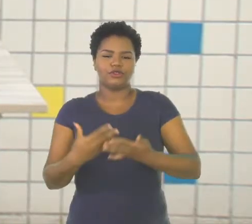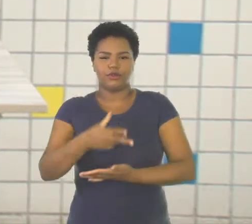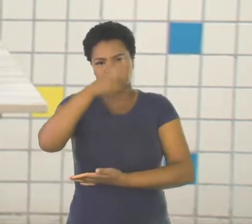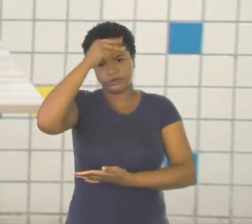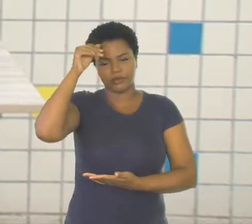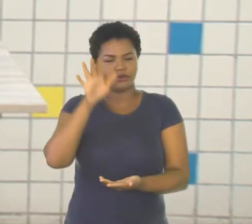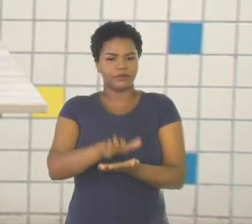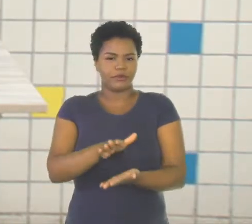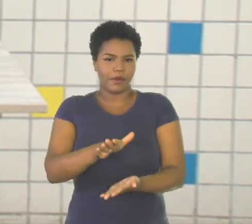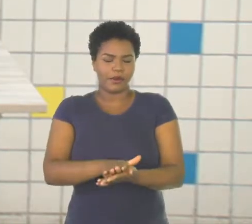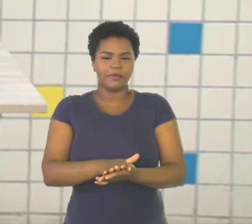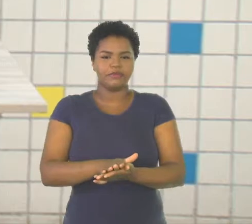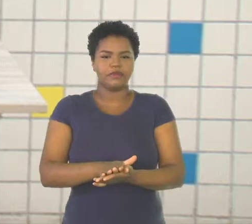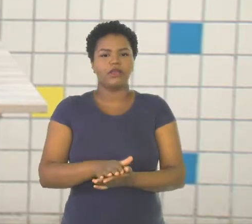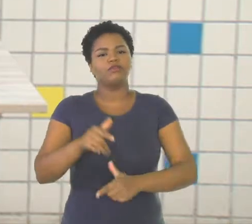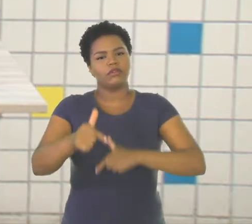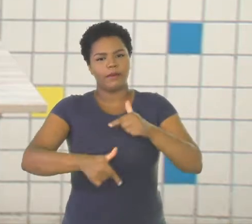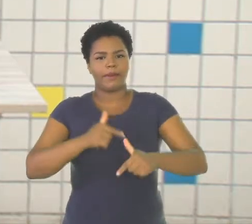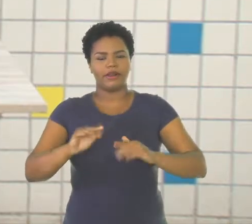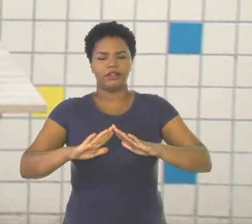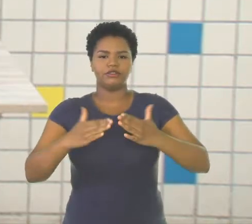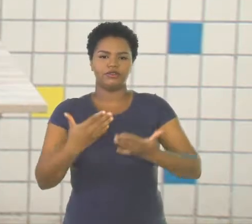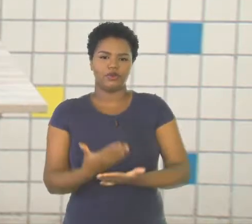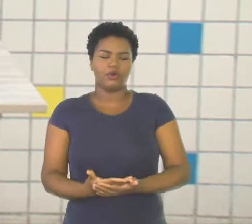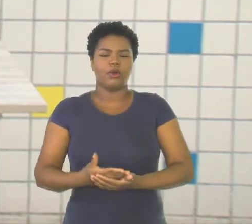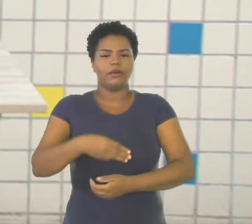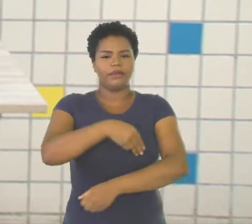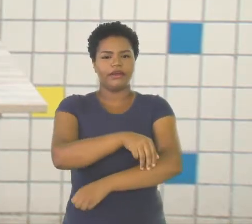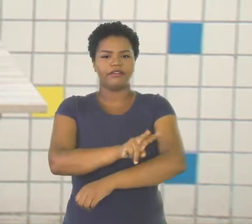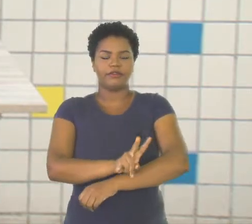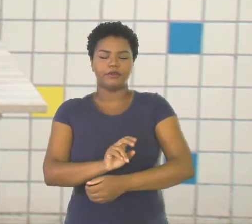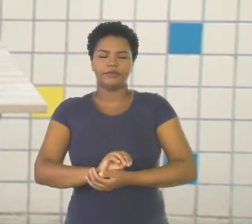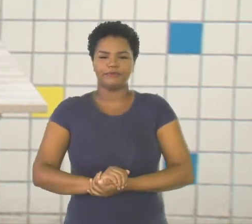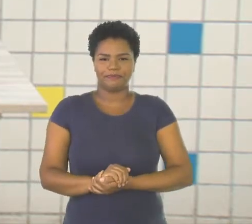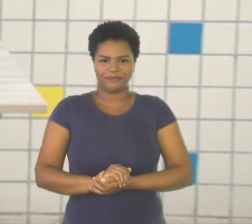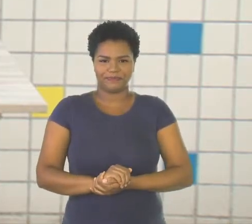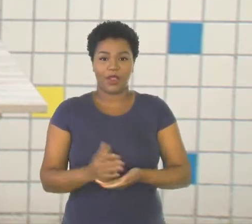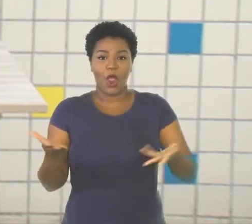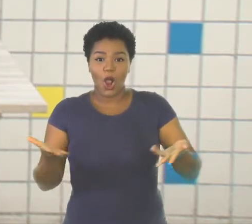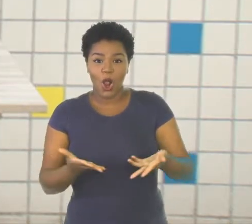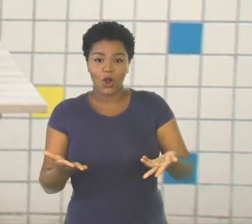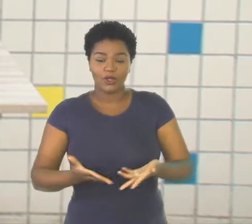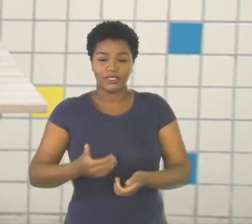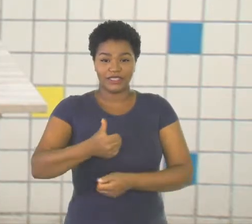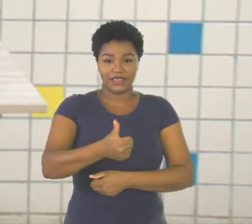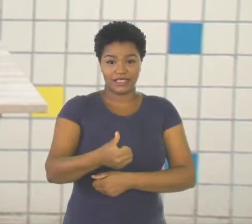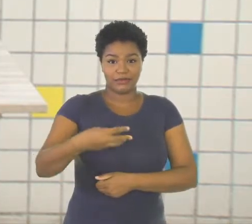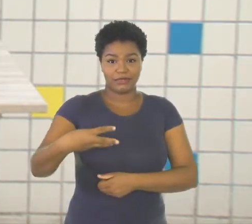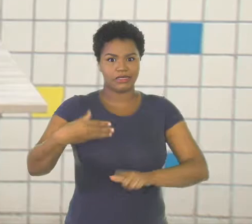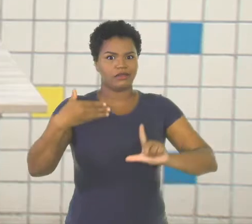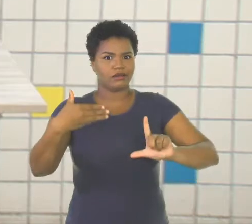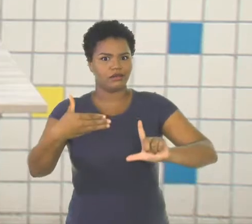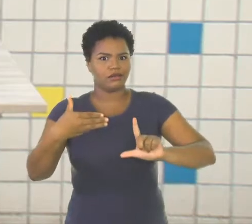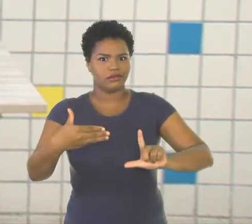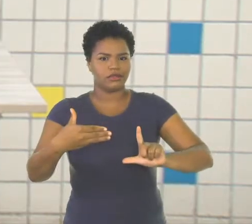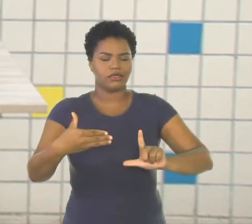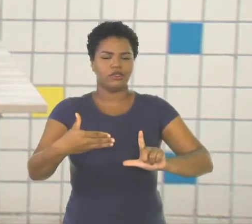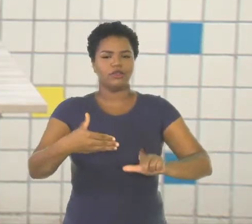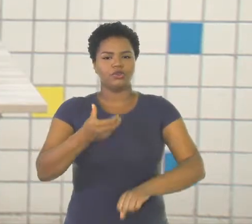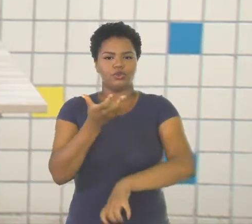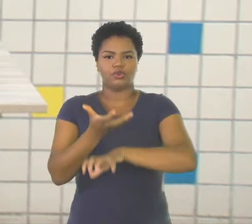Maria Verônica Alves de Souza. Hoje é a nossa 13ª teleaula do